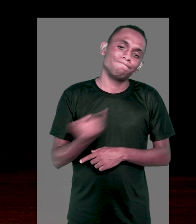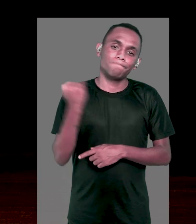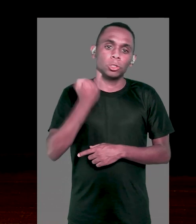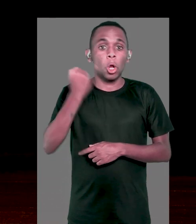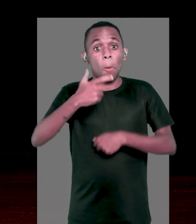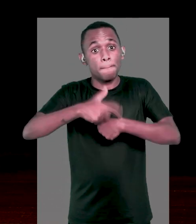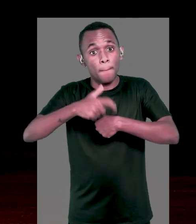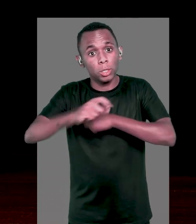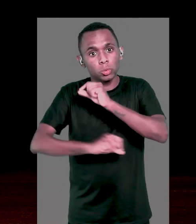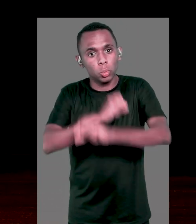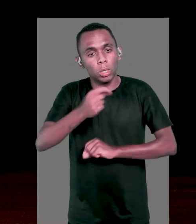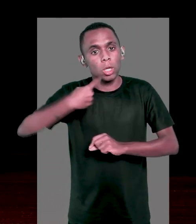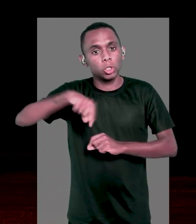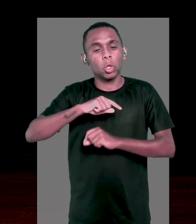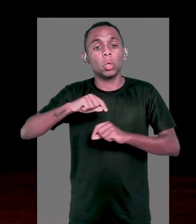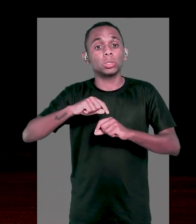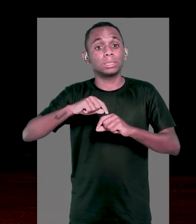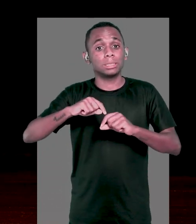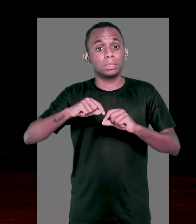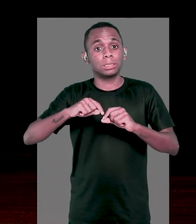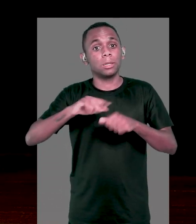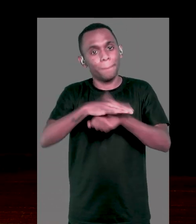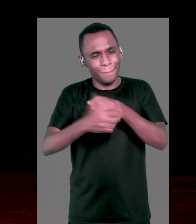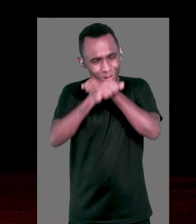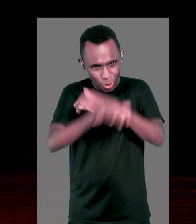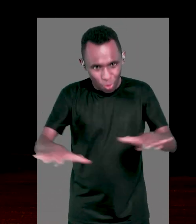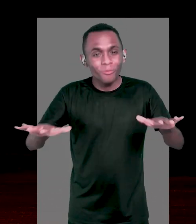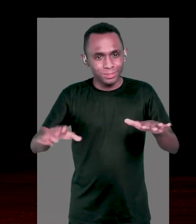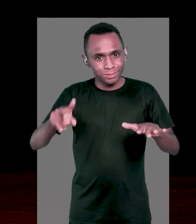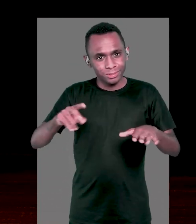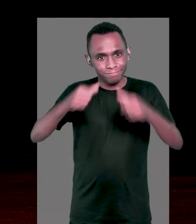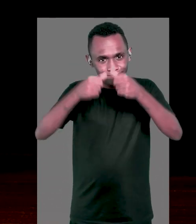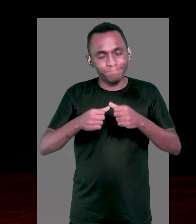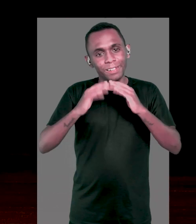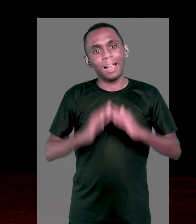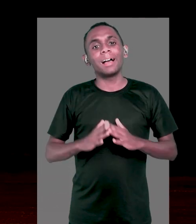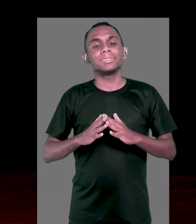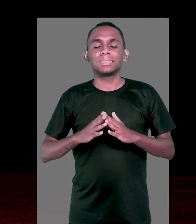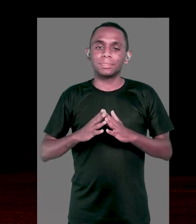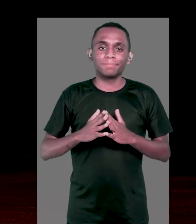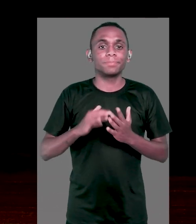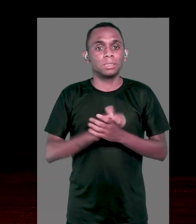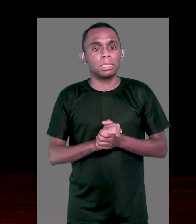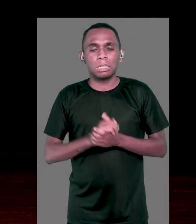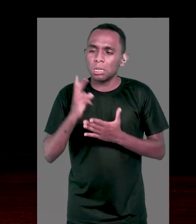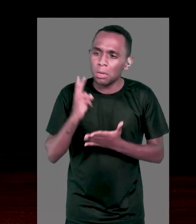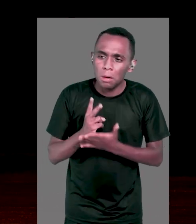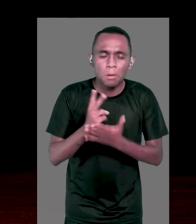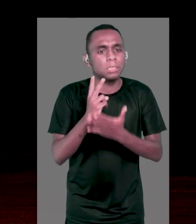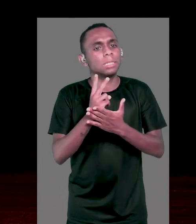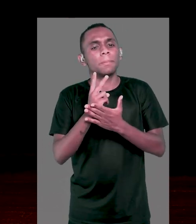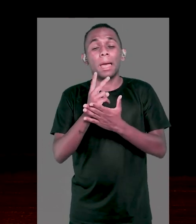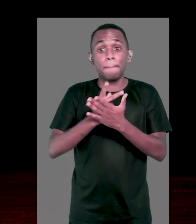nunca se procurou tanto filmes livros ver coisas reproduções de obras de arte etc